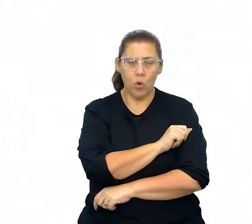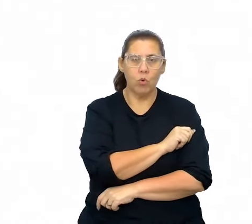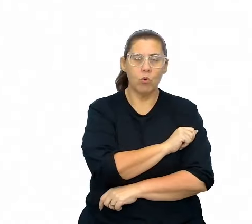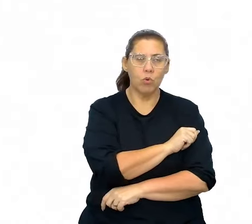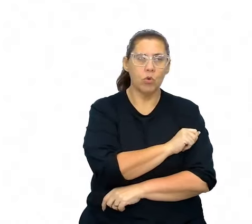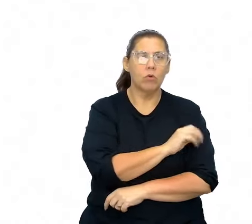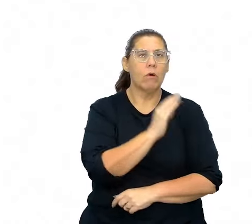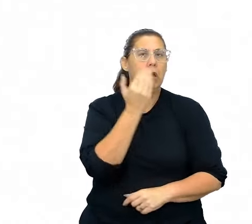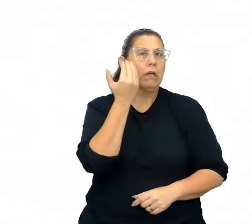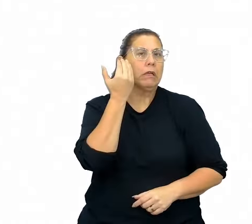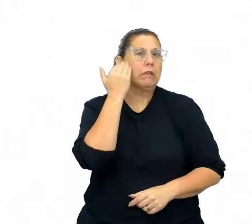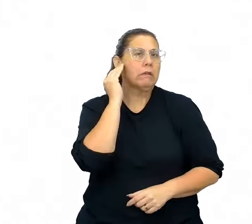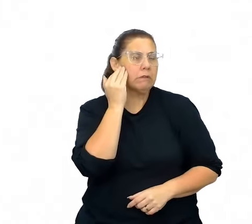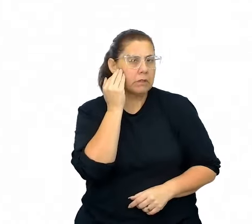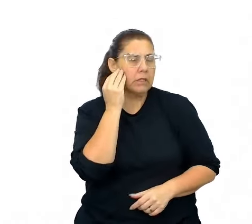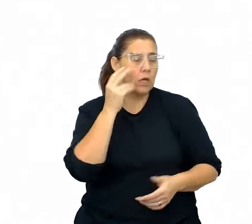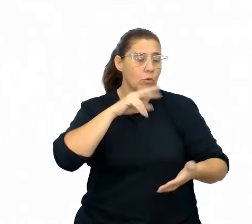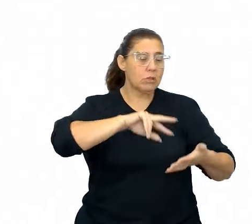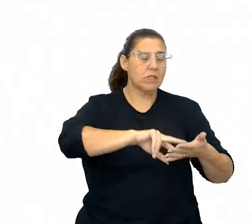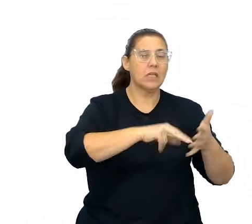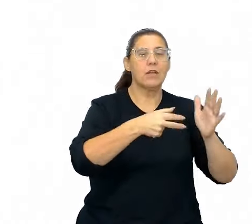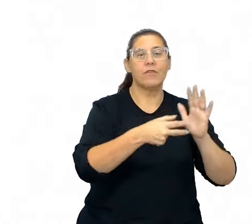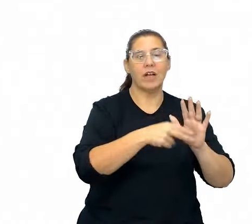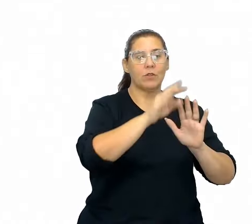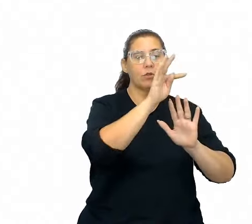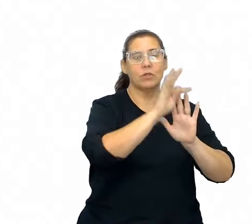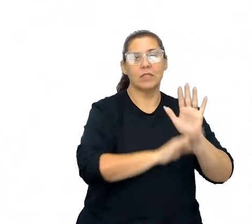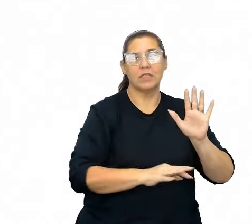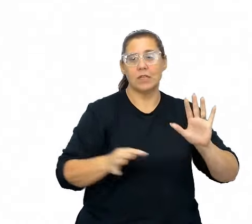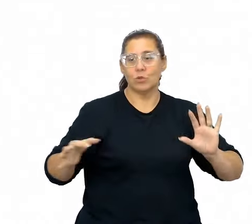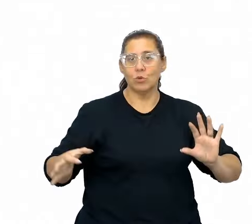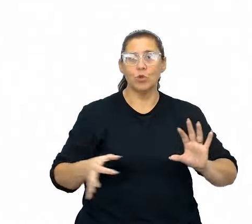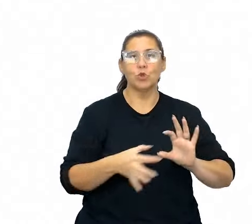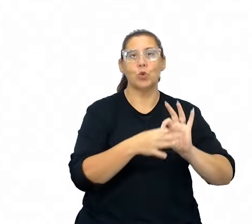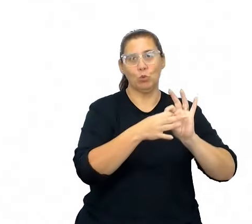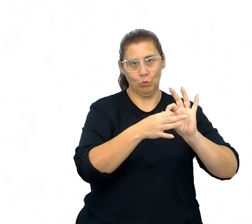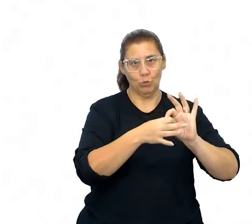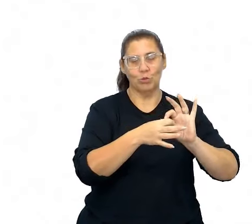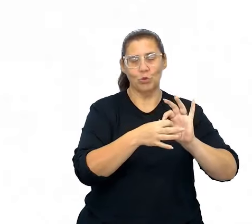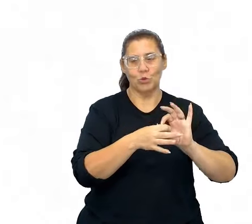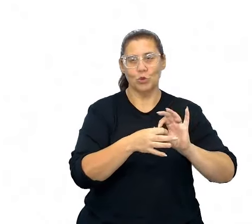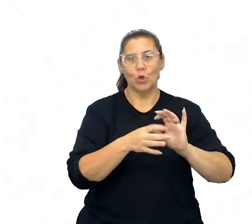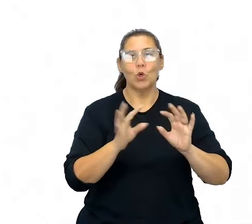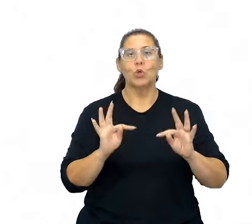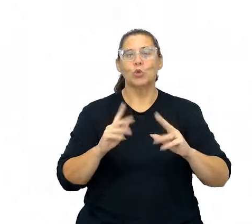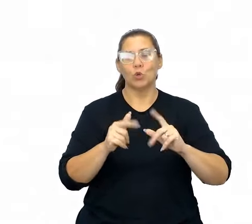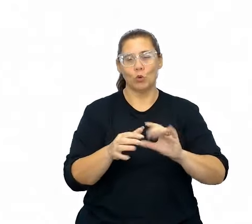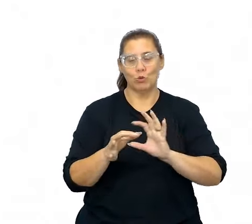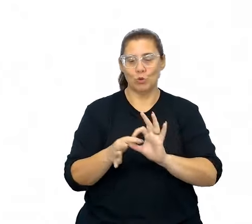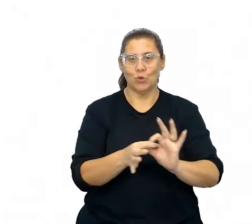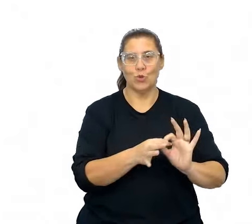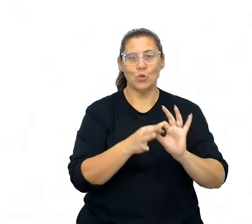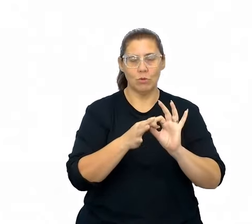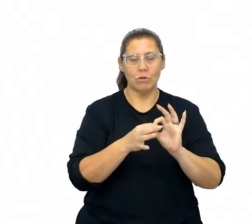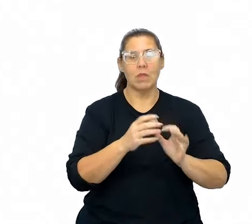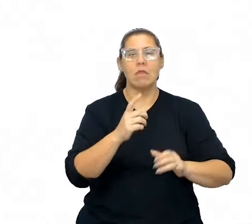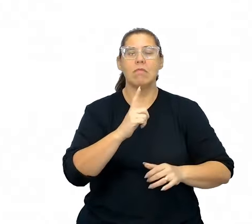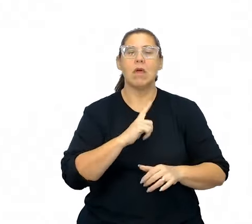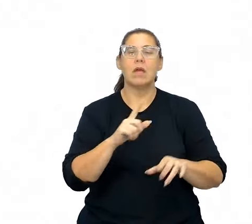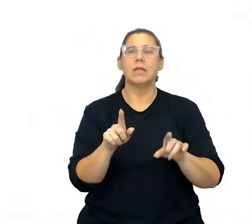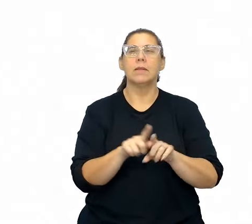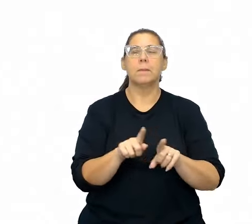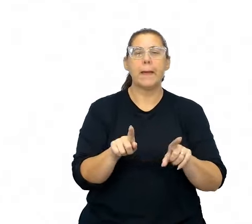os sentidos do texto juntos. Tá? E onde também